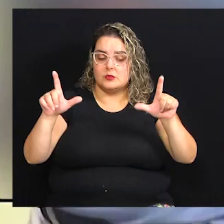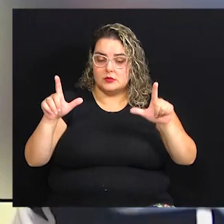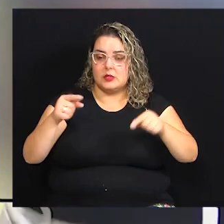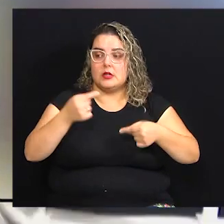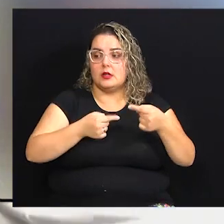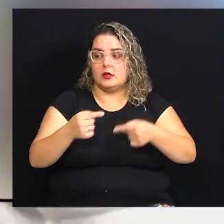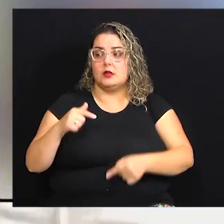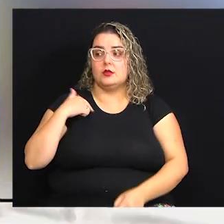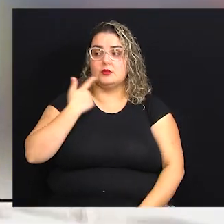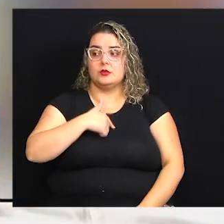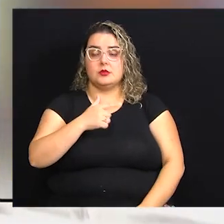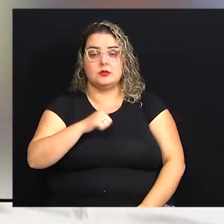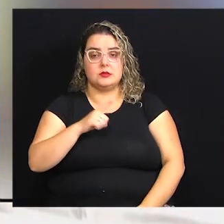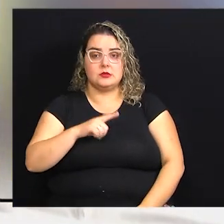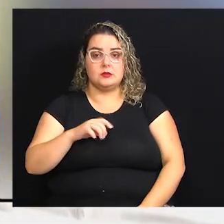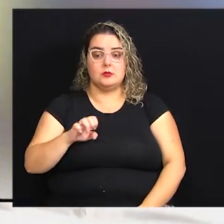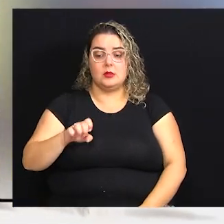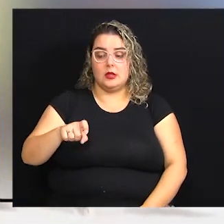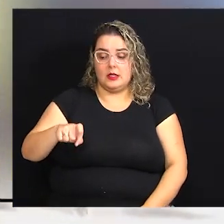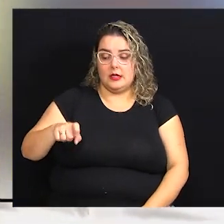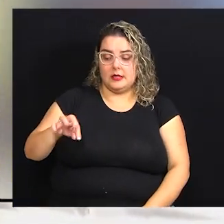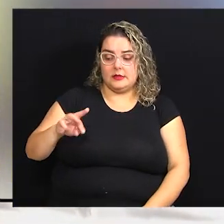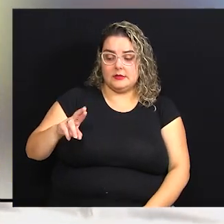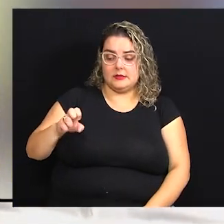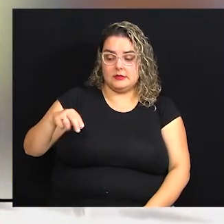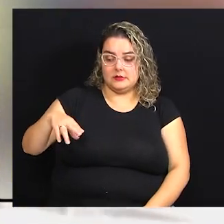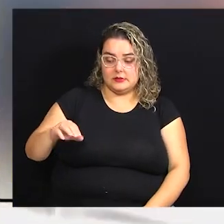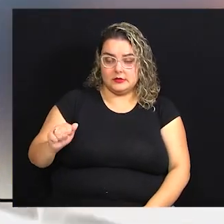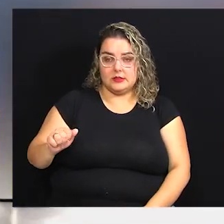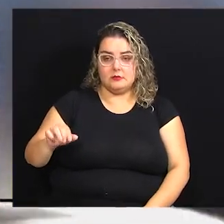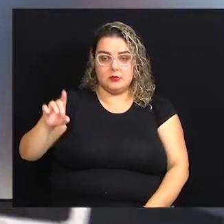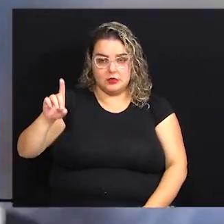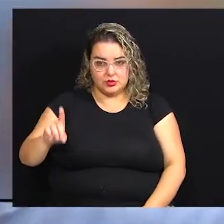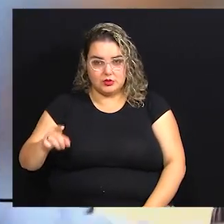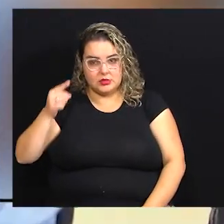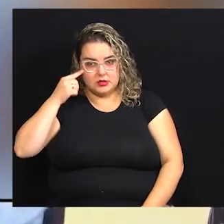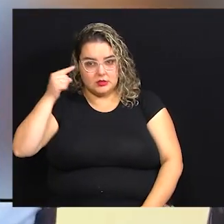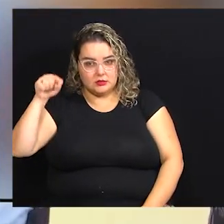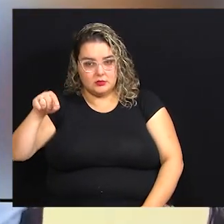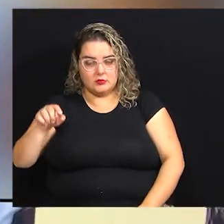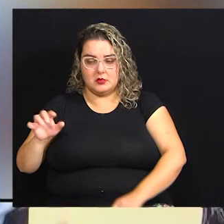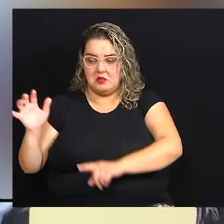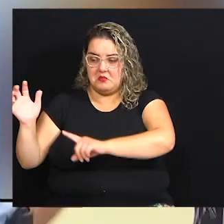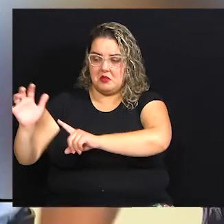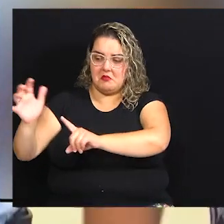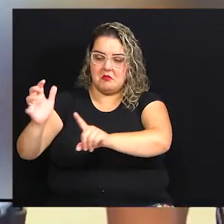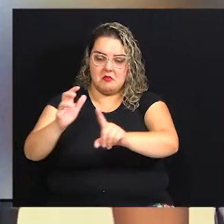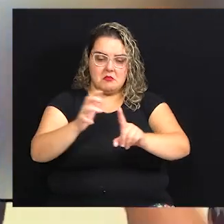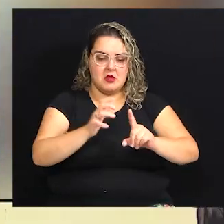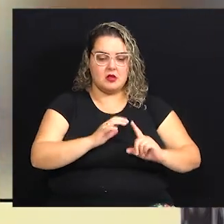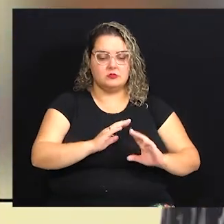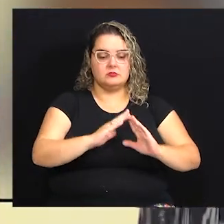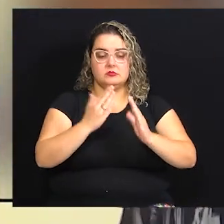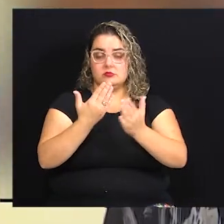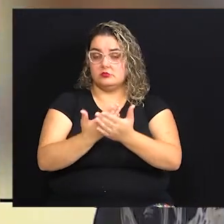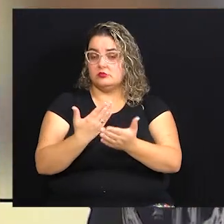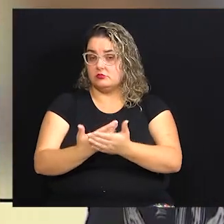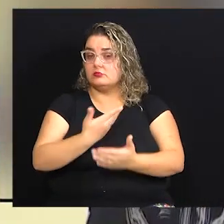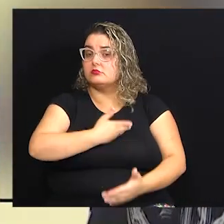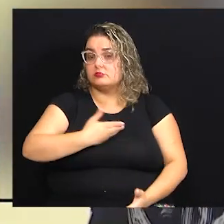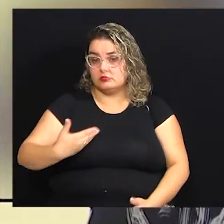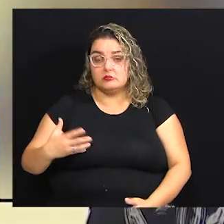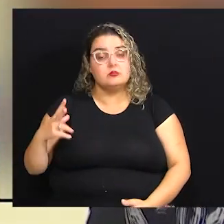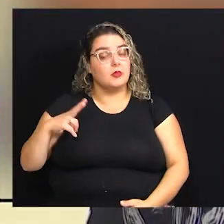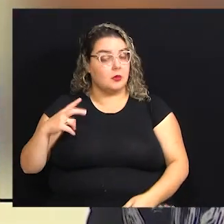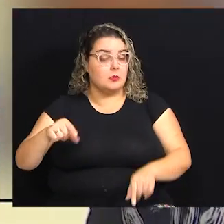Nós temos a extrema-direita e a ideologia da extrema-direita contaminando muitas escolas, sejam escolas públicas